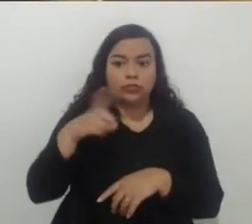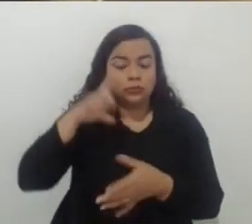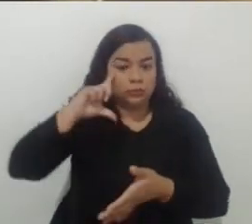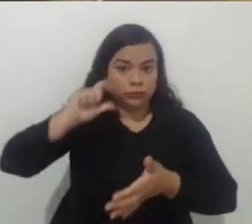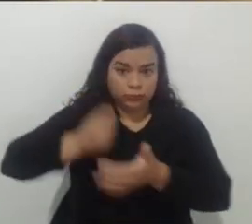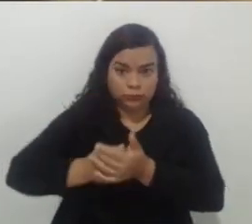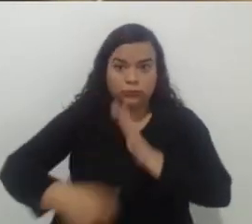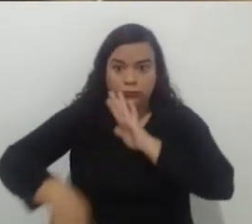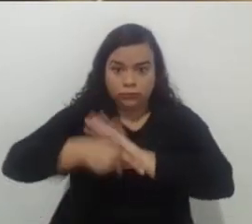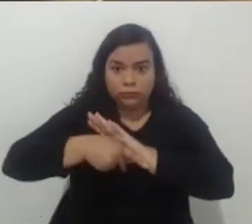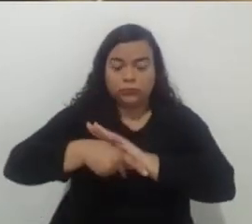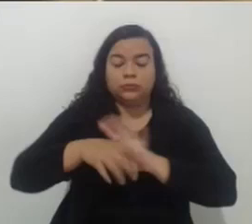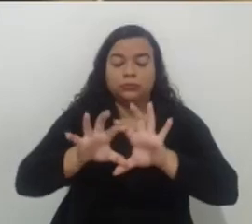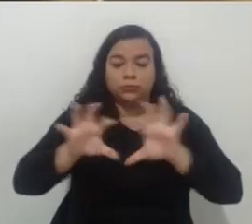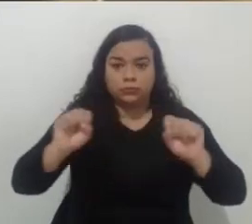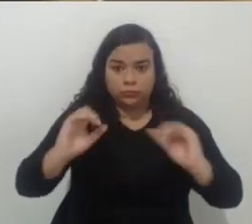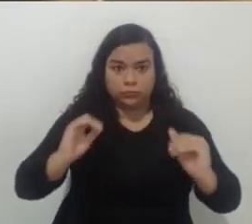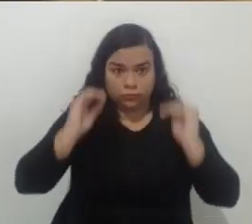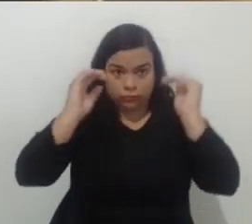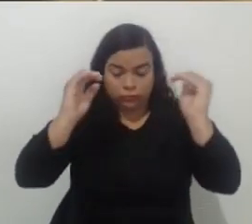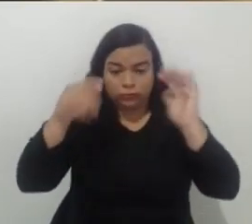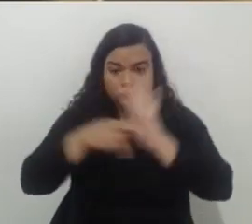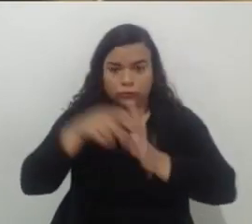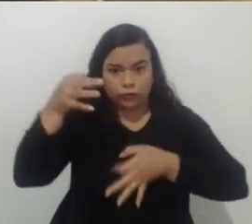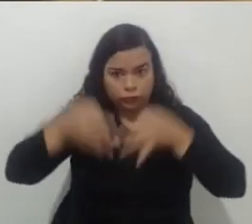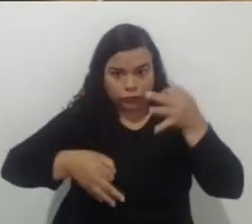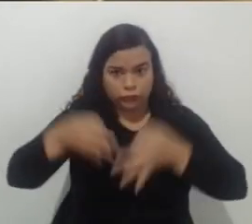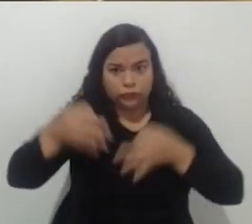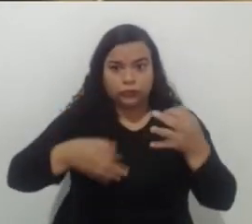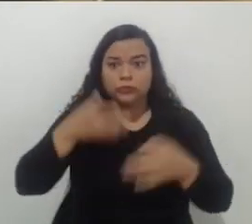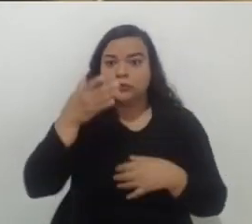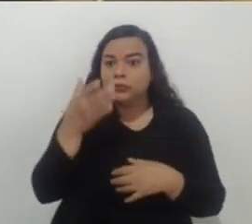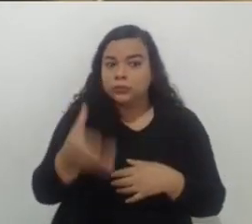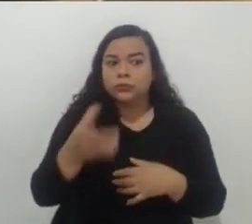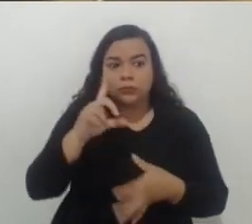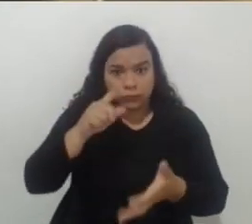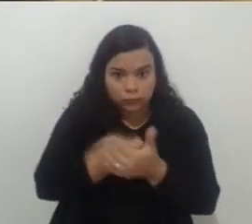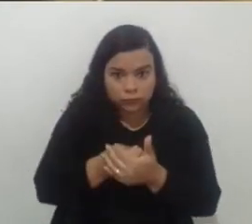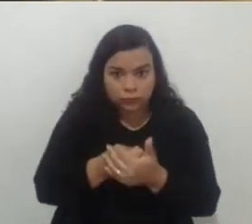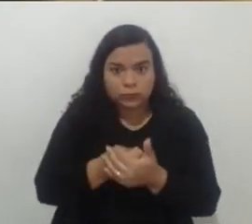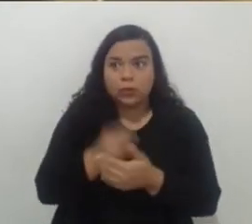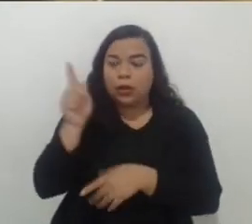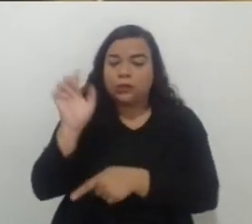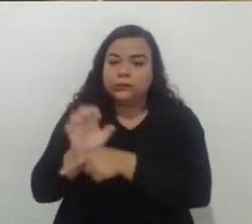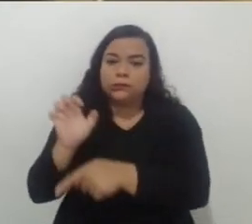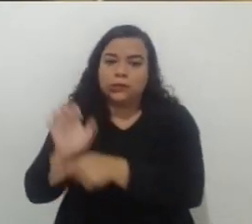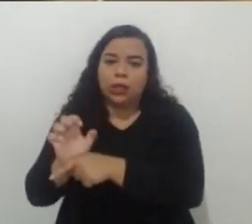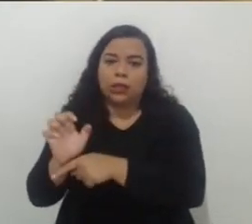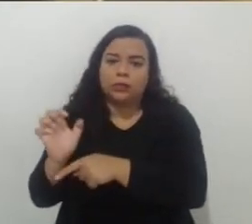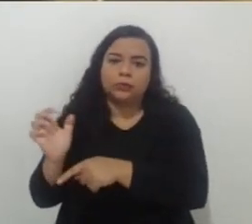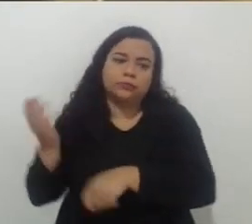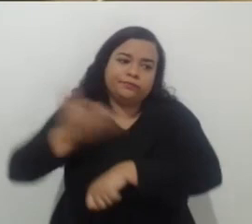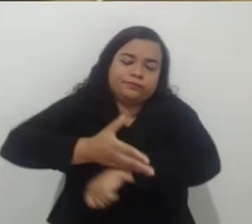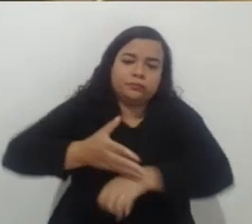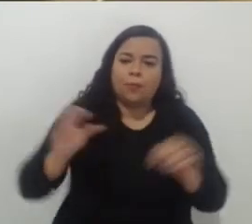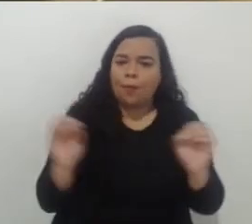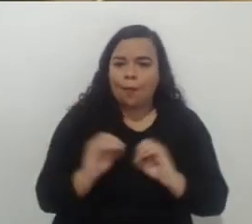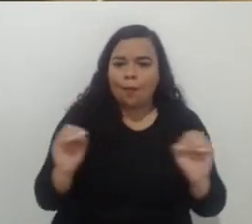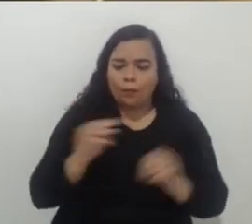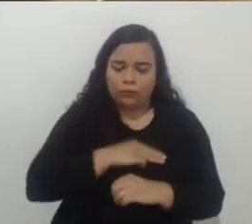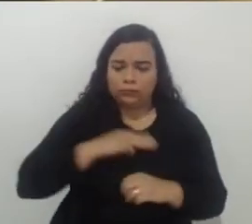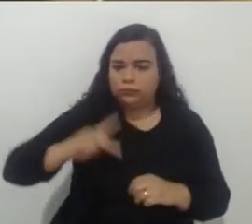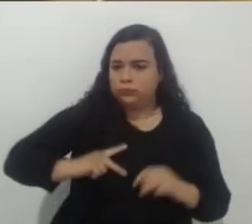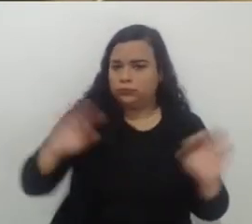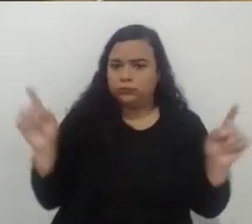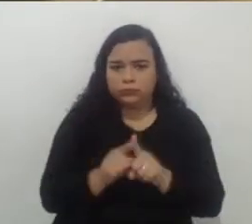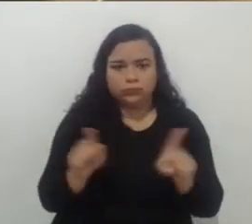de Justiça dessa decisão. Não houve interposição de recurso do Estado nem do Ministério Público. O processo retorna ao